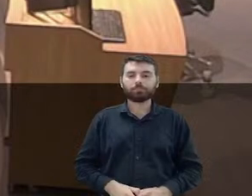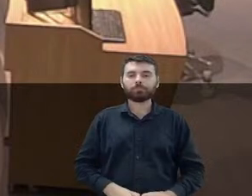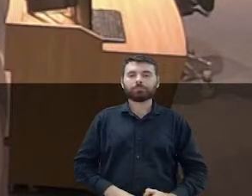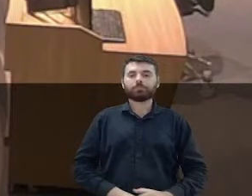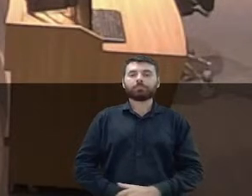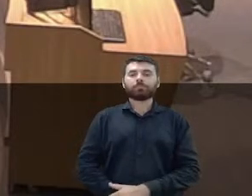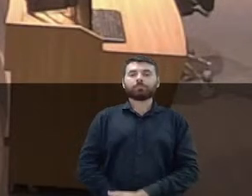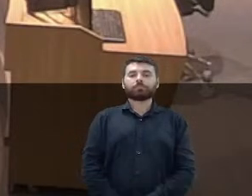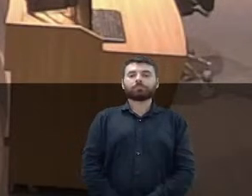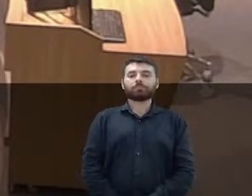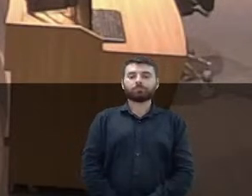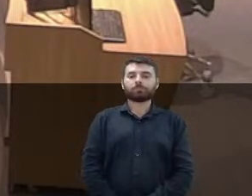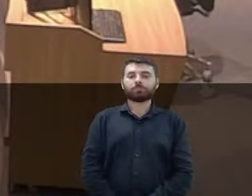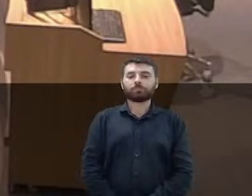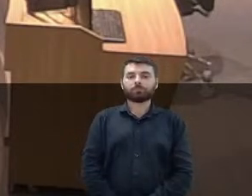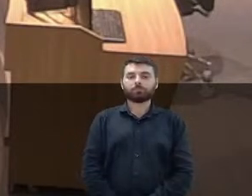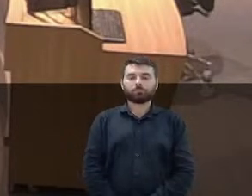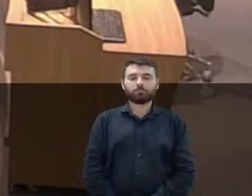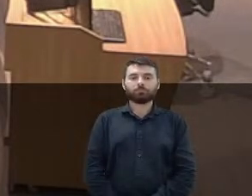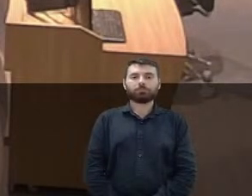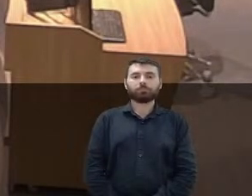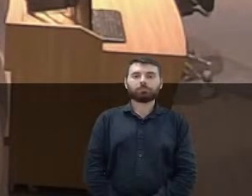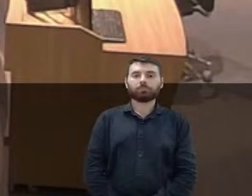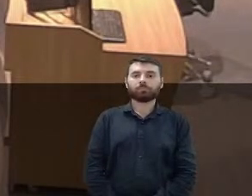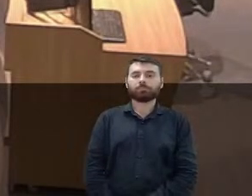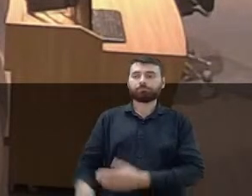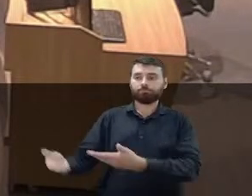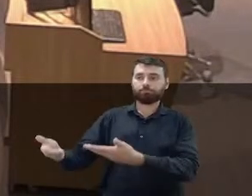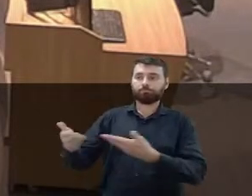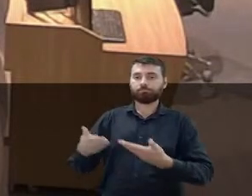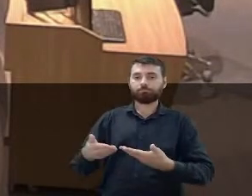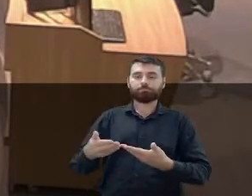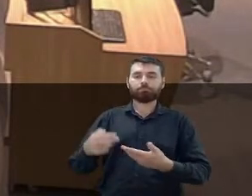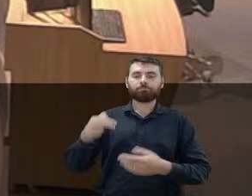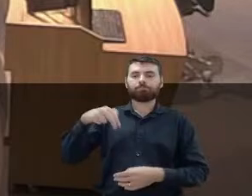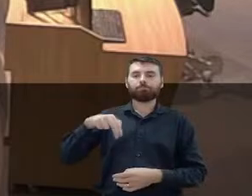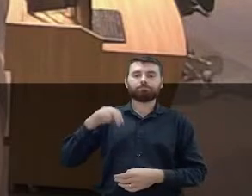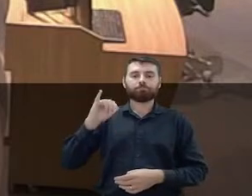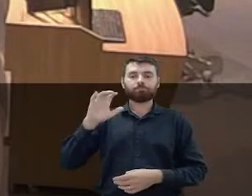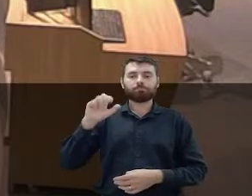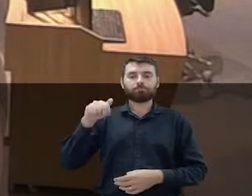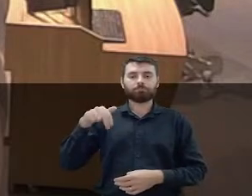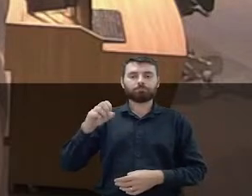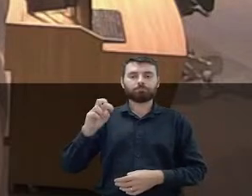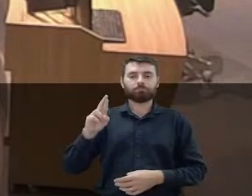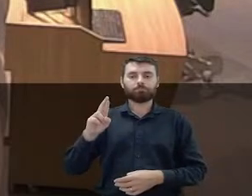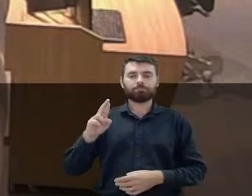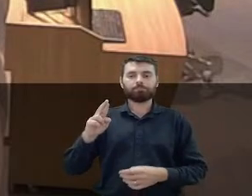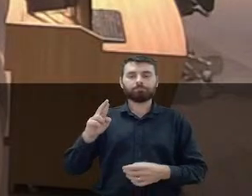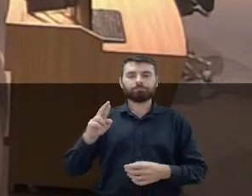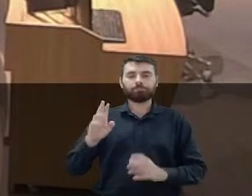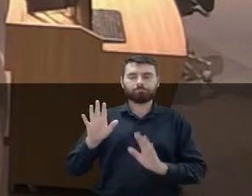Desembargador Nicanor. Perdão, senhor presidente. Aqui. É só um minutinho. Aqui está